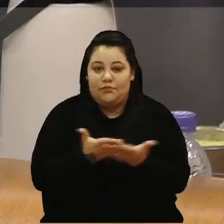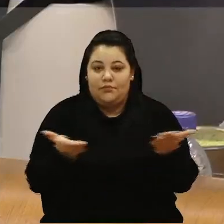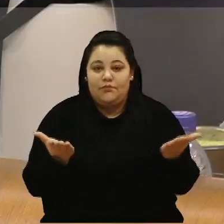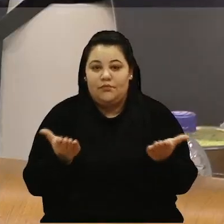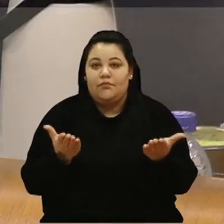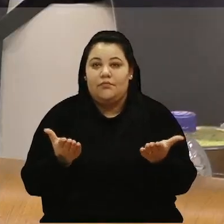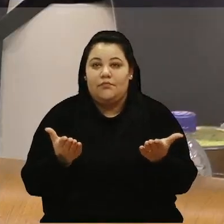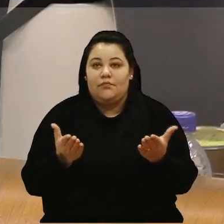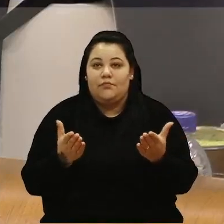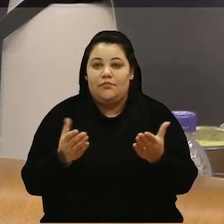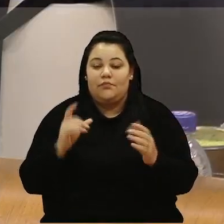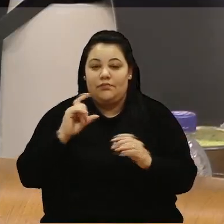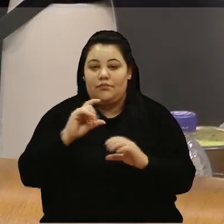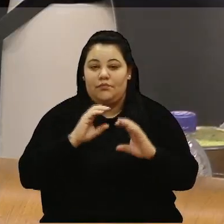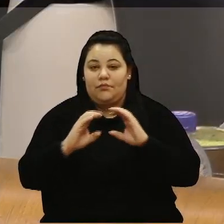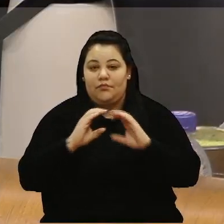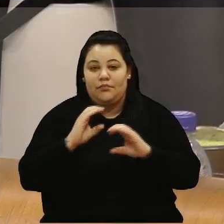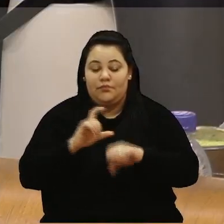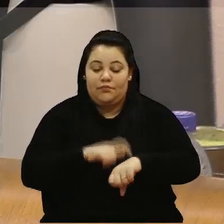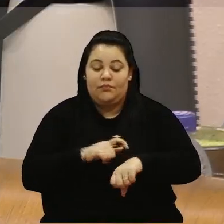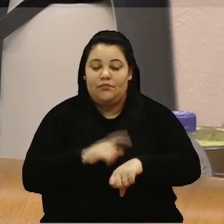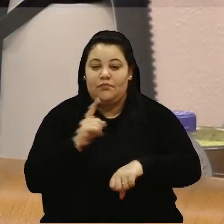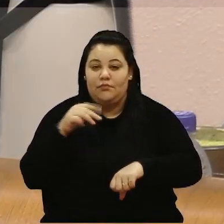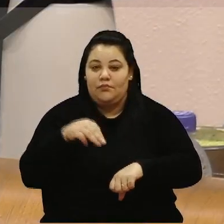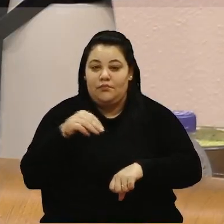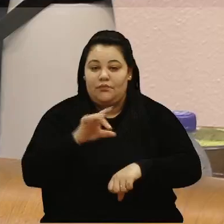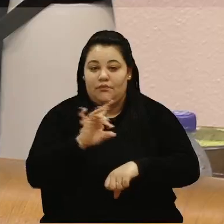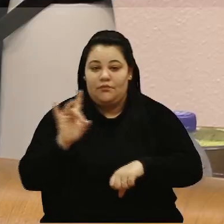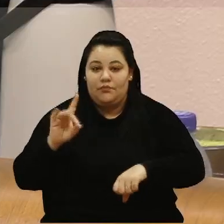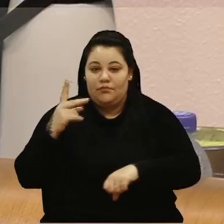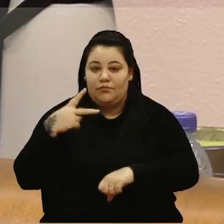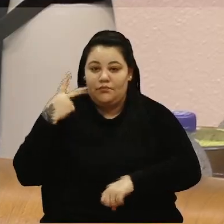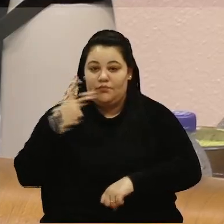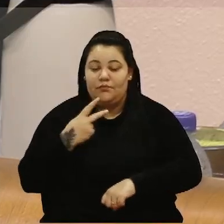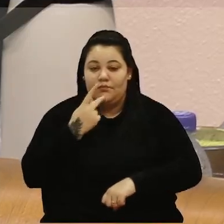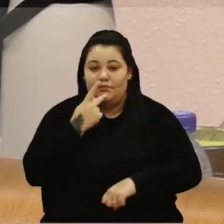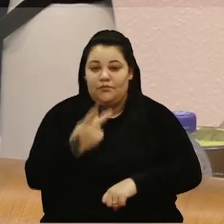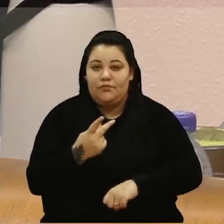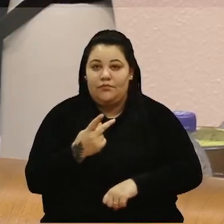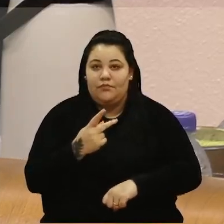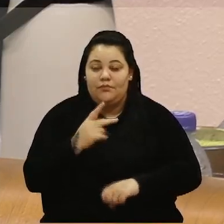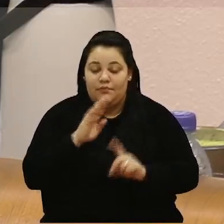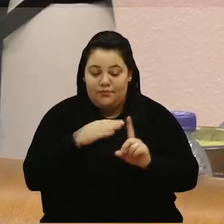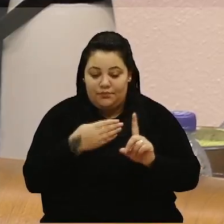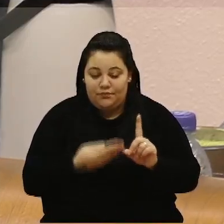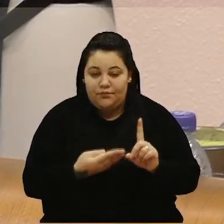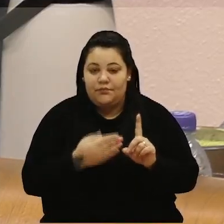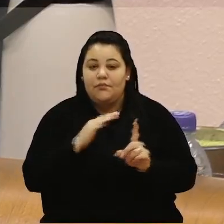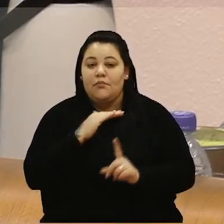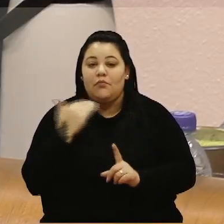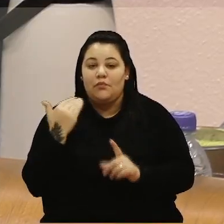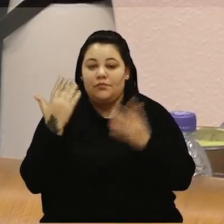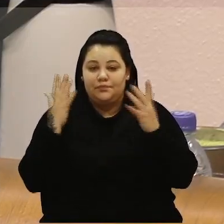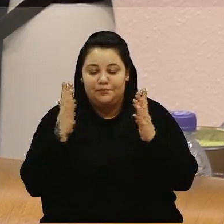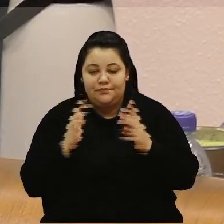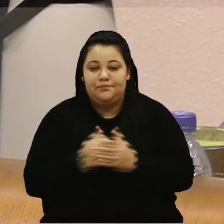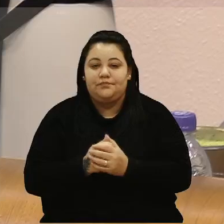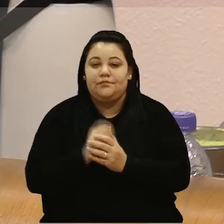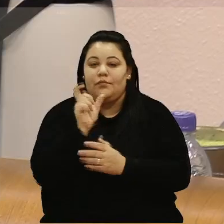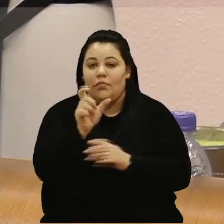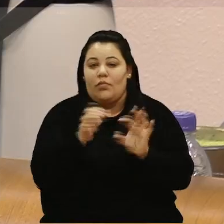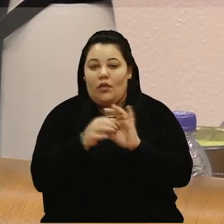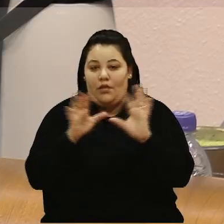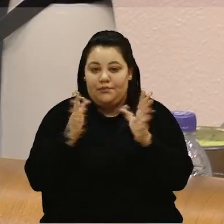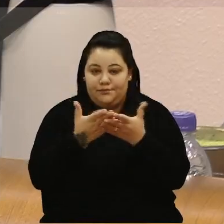Comunicações, pelo tempo de 1 minuto por vereador inscrito para apresentação de votos de pesar, de louvor ou de congratulações. A palavra está à disposição